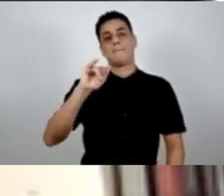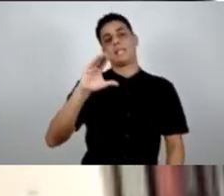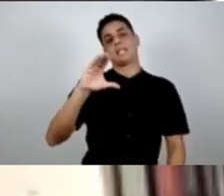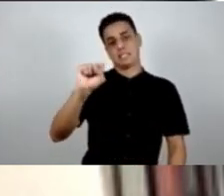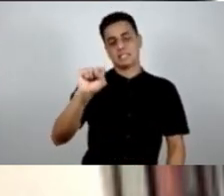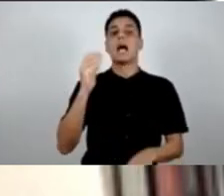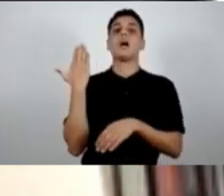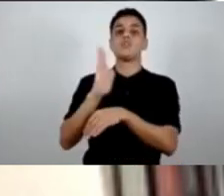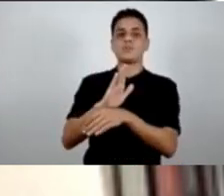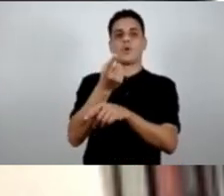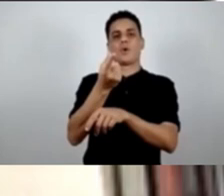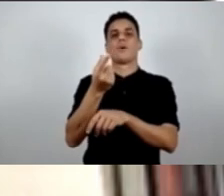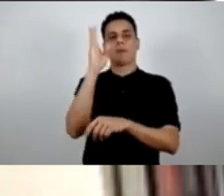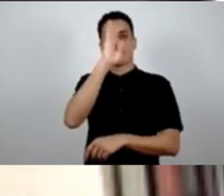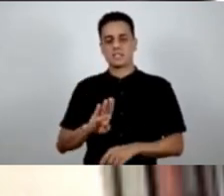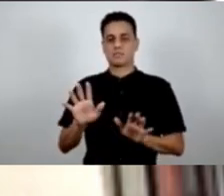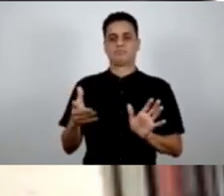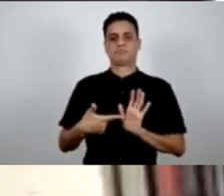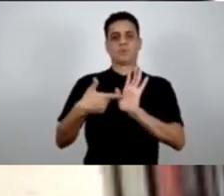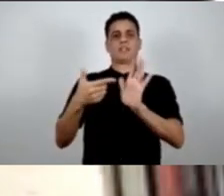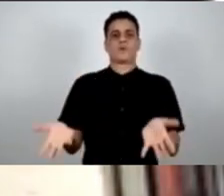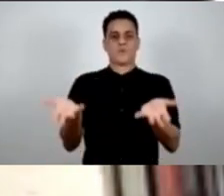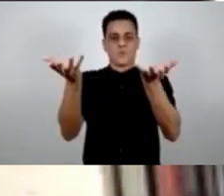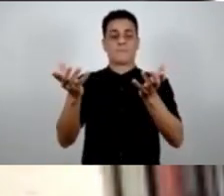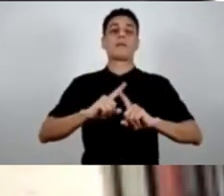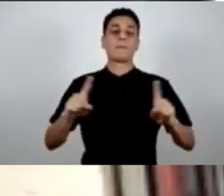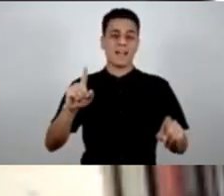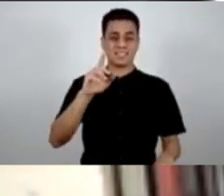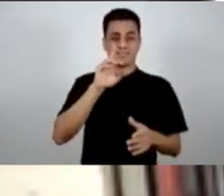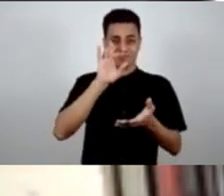Brasil, mas depois, claro, os BRICS são muito desiguais entre si.